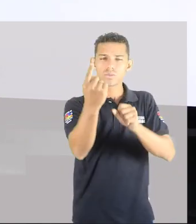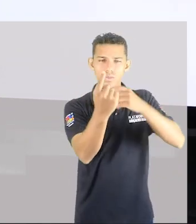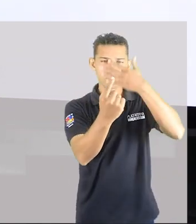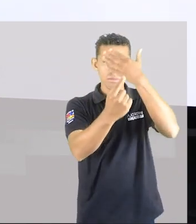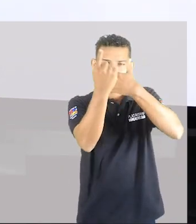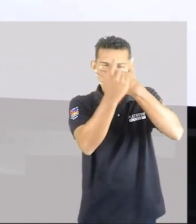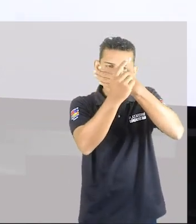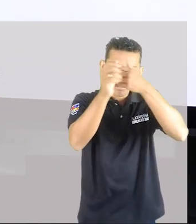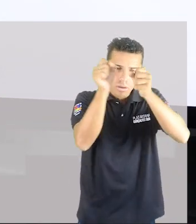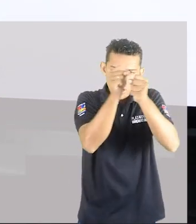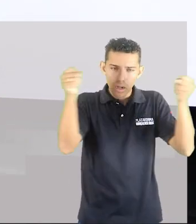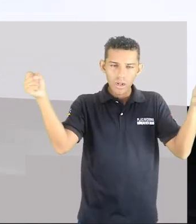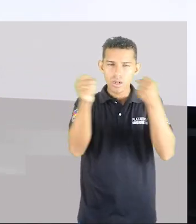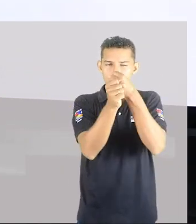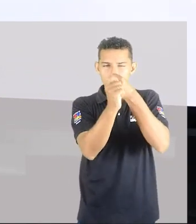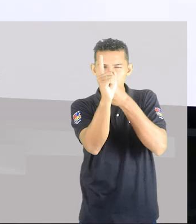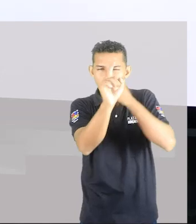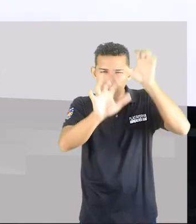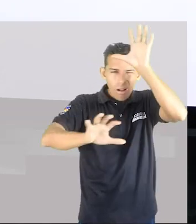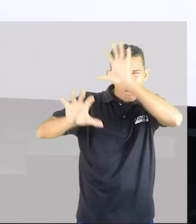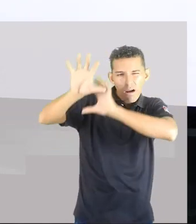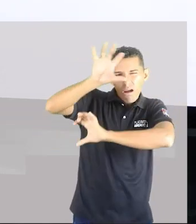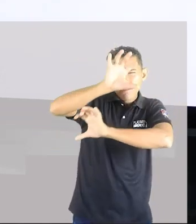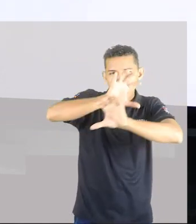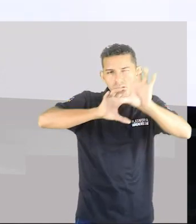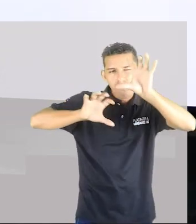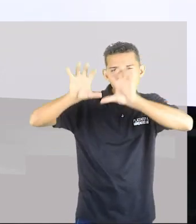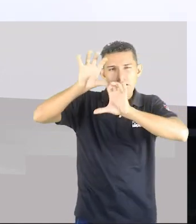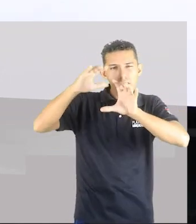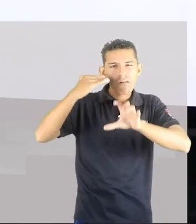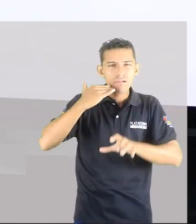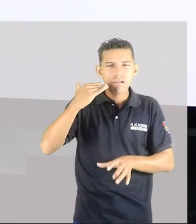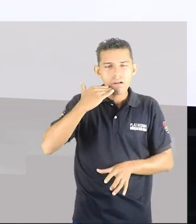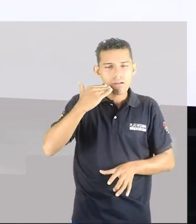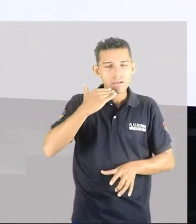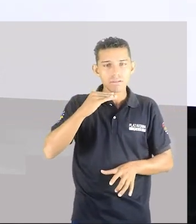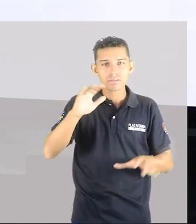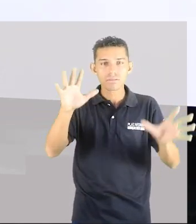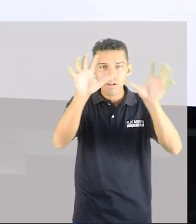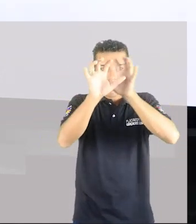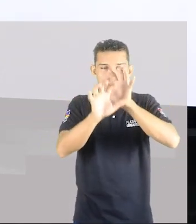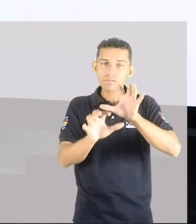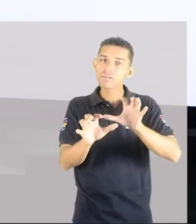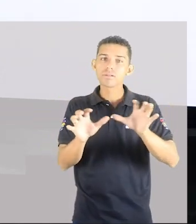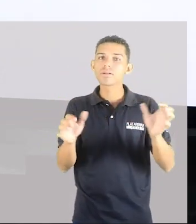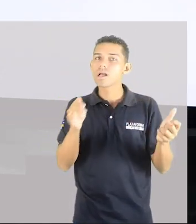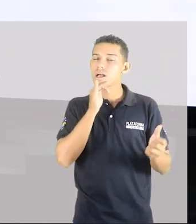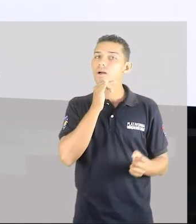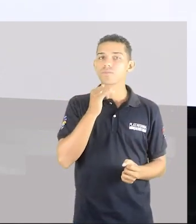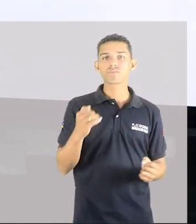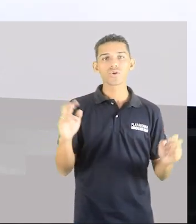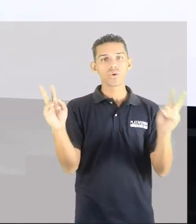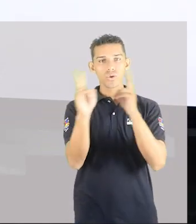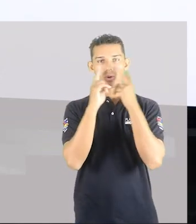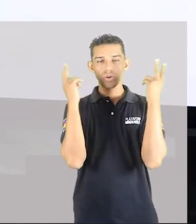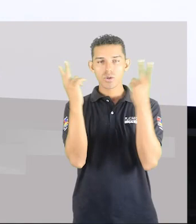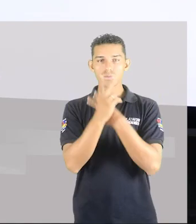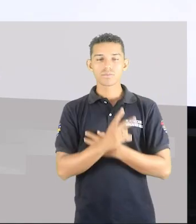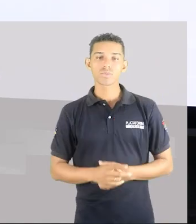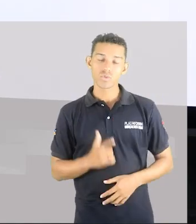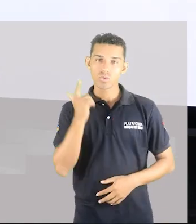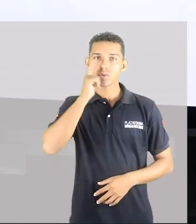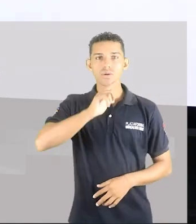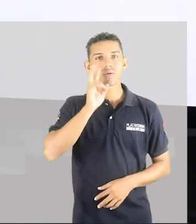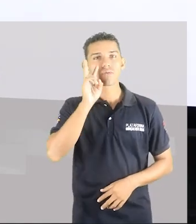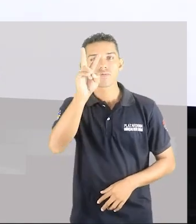porque você consegue ver uma imagem ali toda distorcida. Aquele meio já é translúcido. E aqui, por exemplo, o ar, estou conseguindo enxergar o nosso